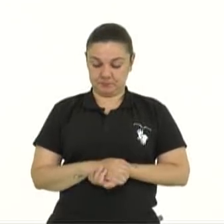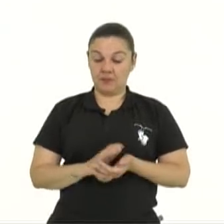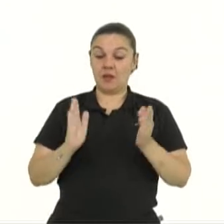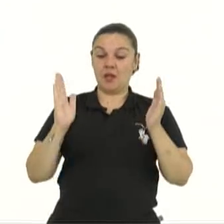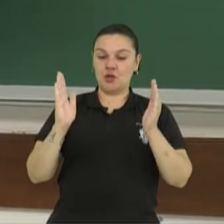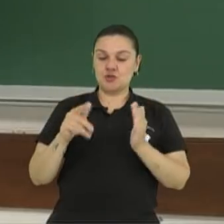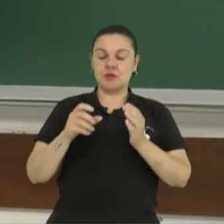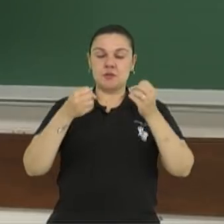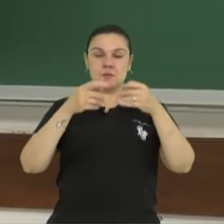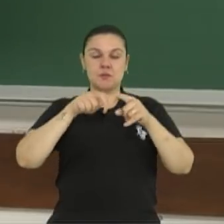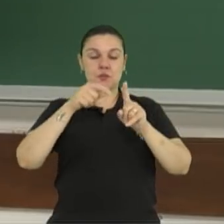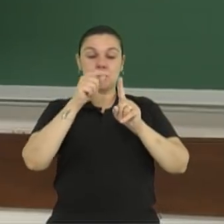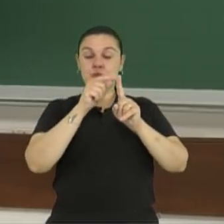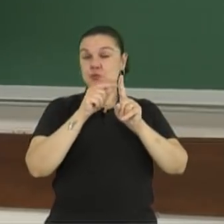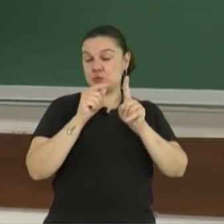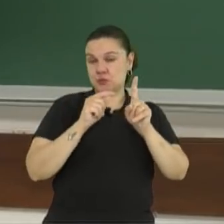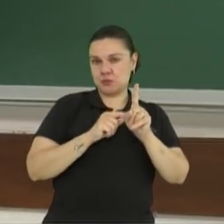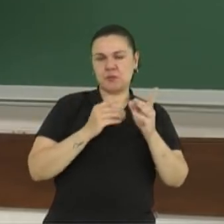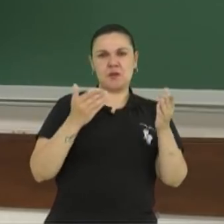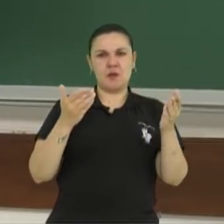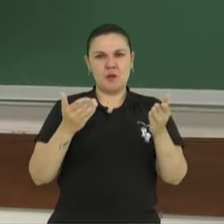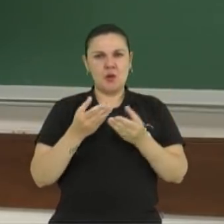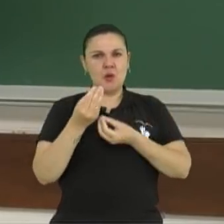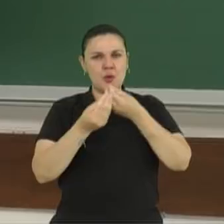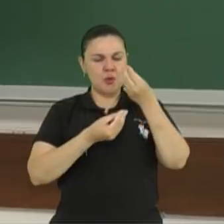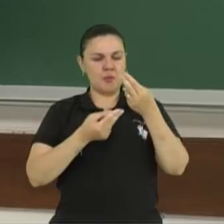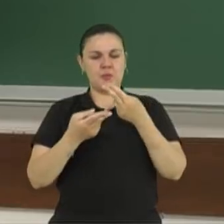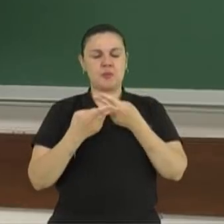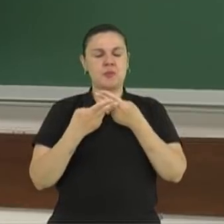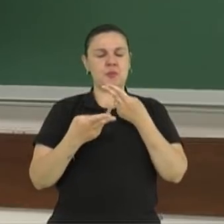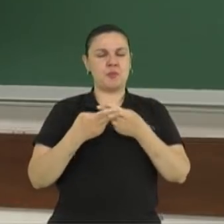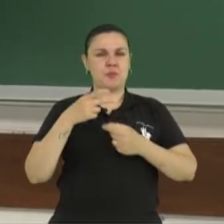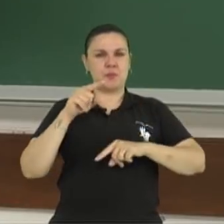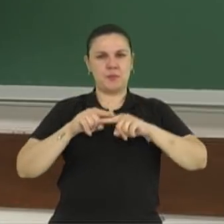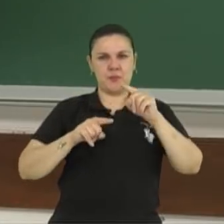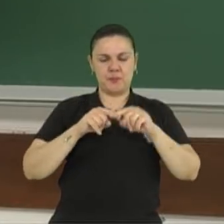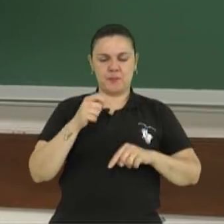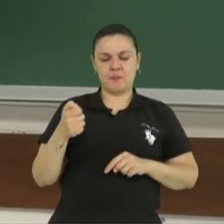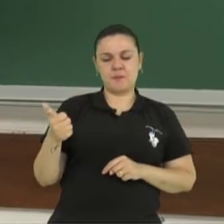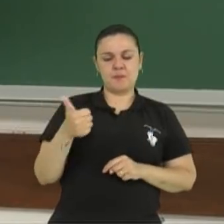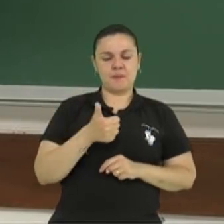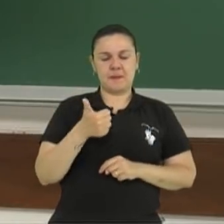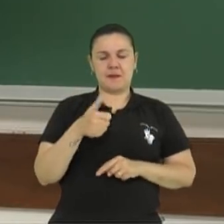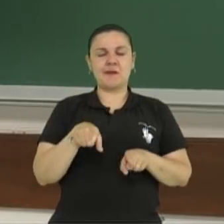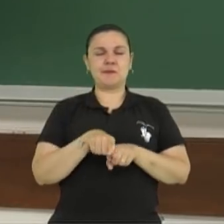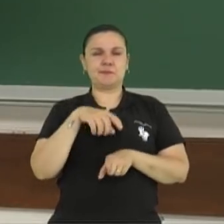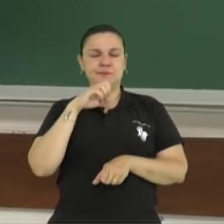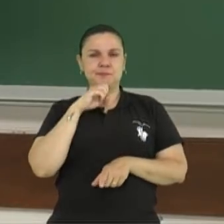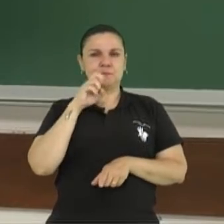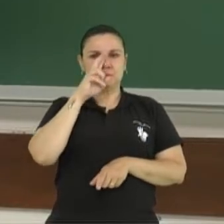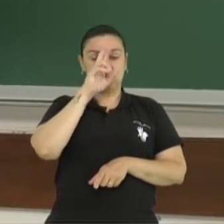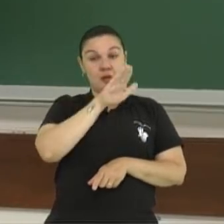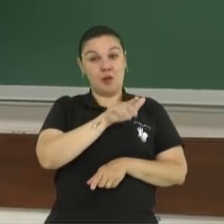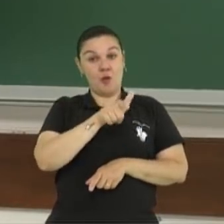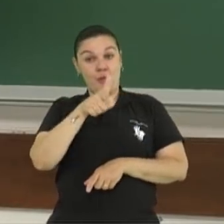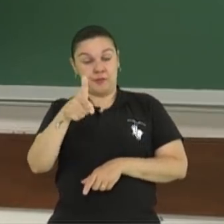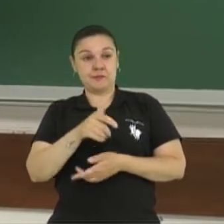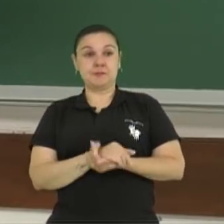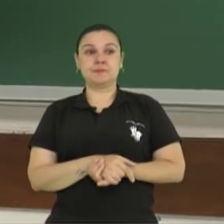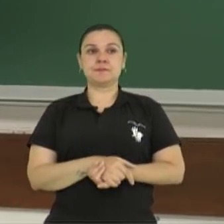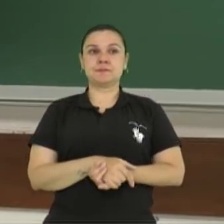falou dos tipos de produção. Agora, vamos falar do uso de matéria-prima e energia. É uma outra